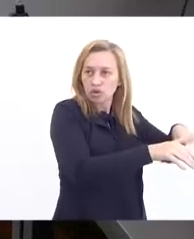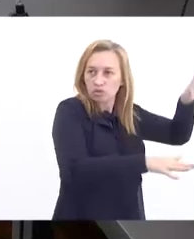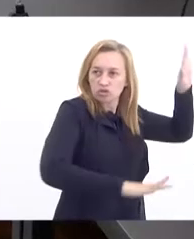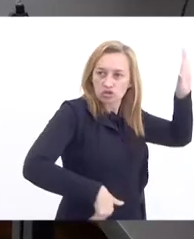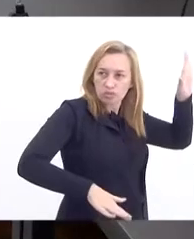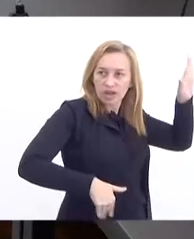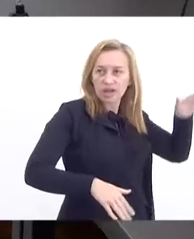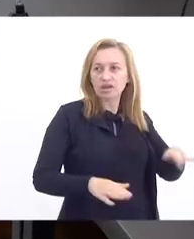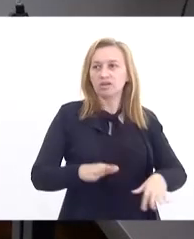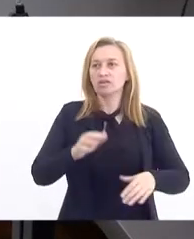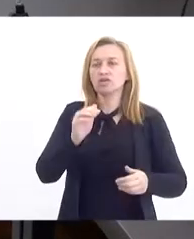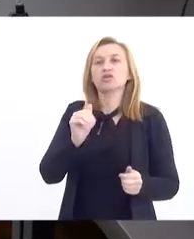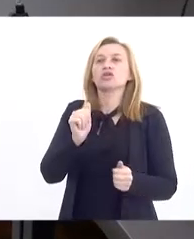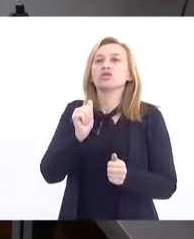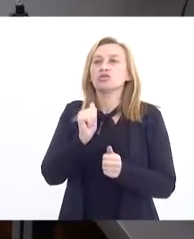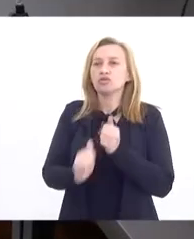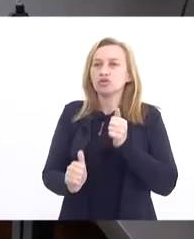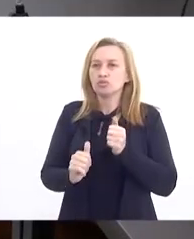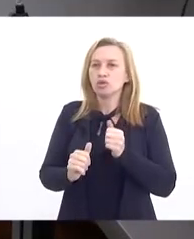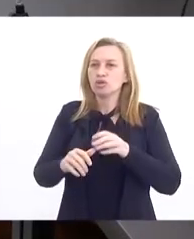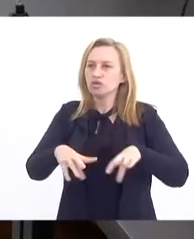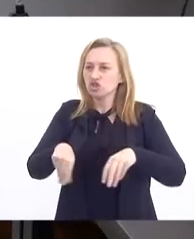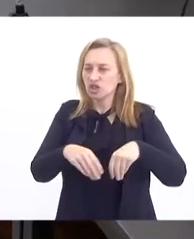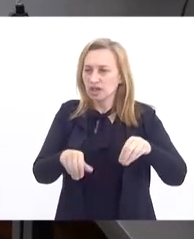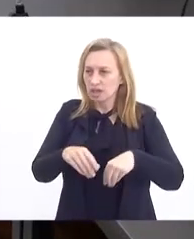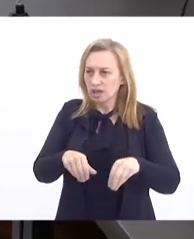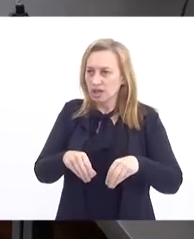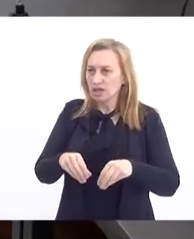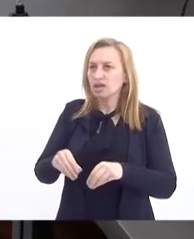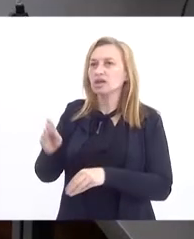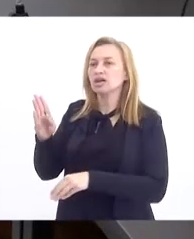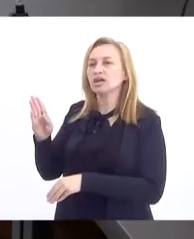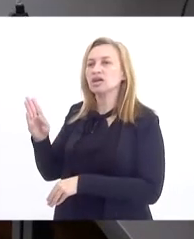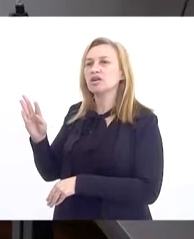esportes diferentes. Perfeito. Então, nesse aspecto,